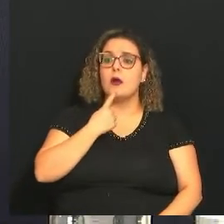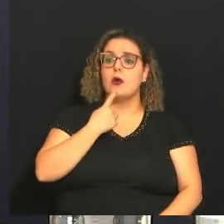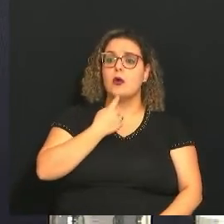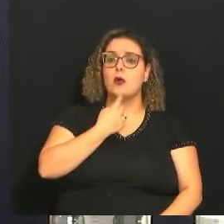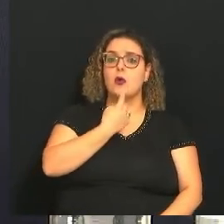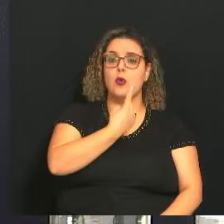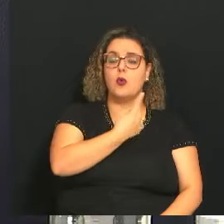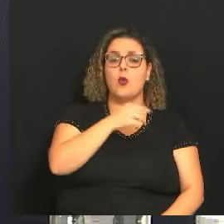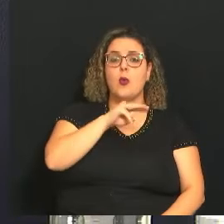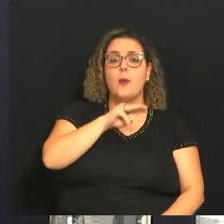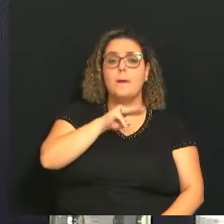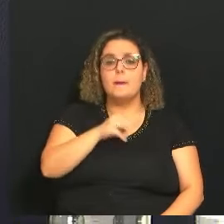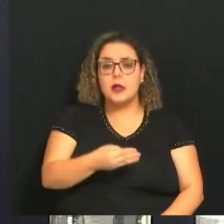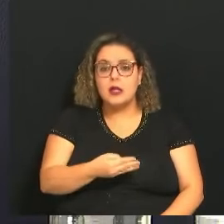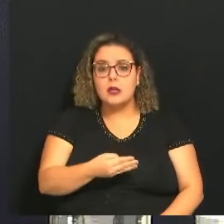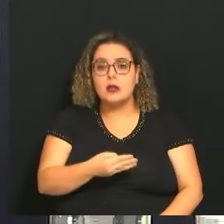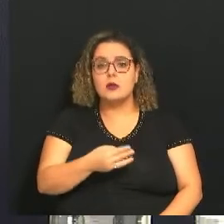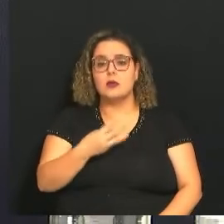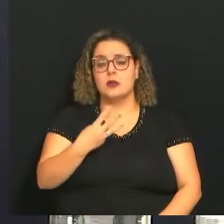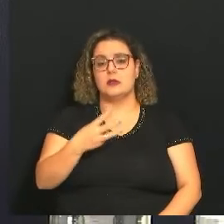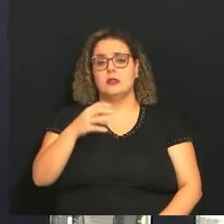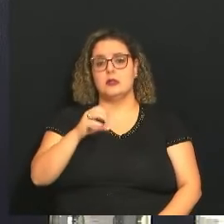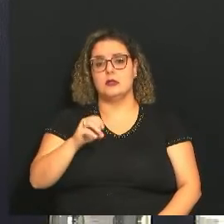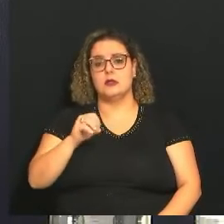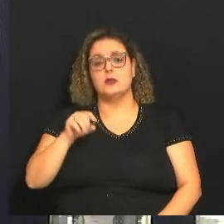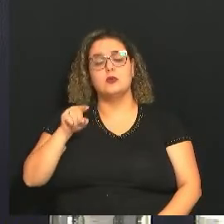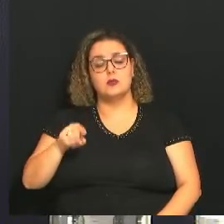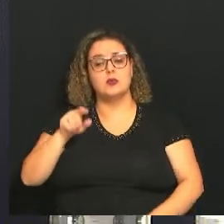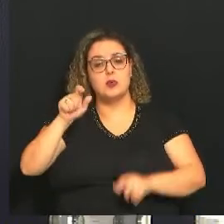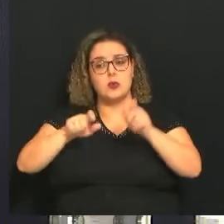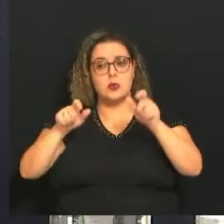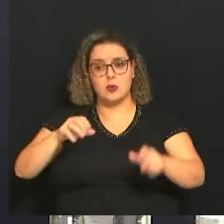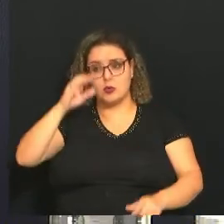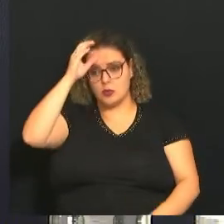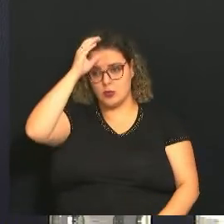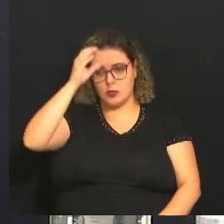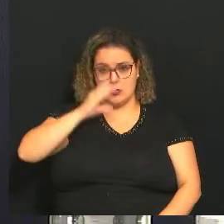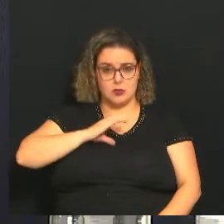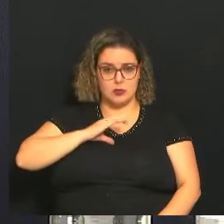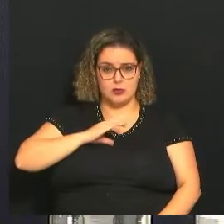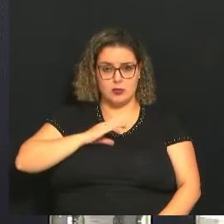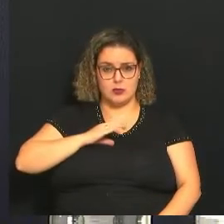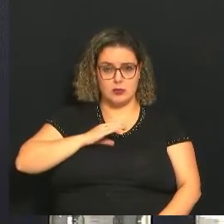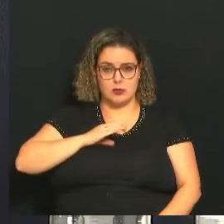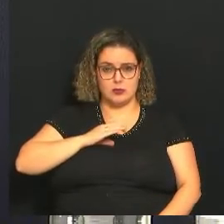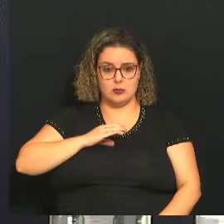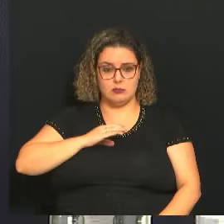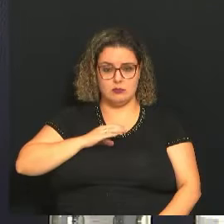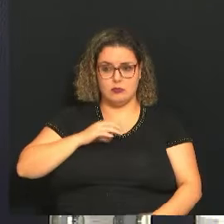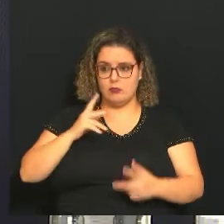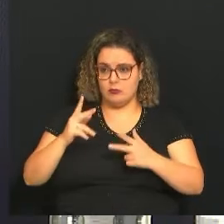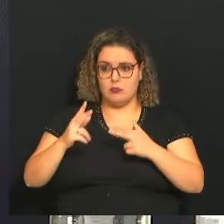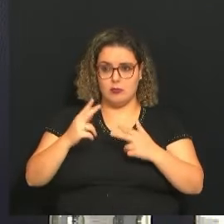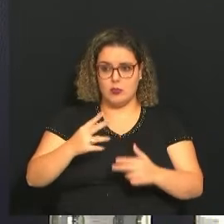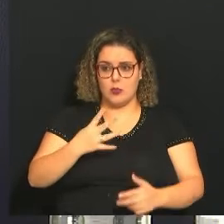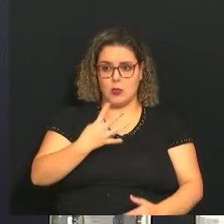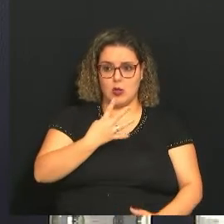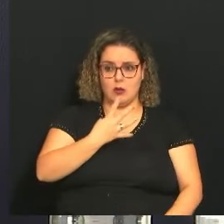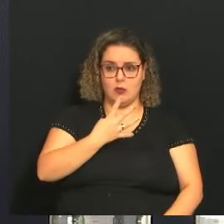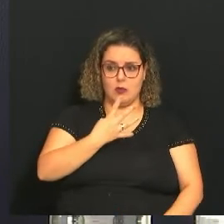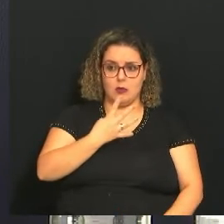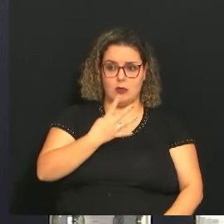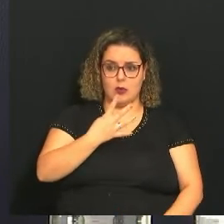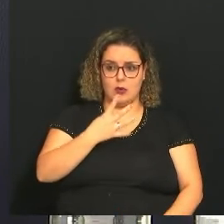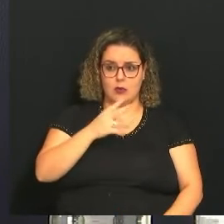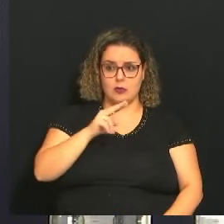1.300.000 habitantes, né, tem a mesma quantidade que uma cidade que é talvez 4 vezes menor